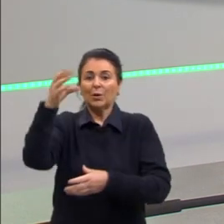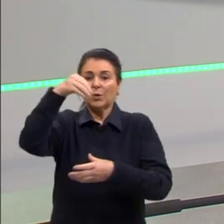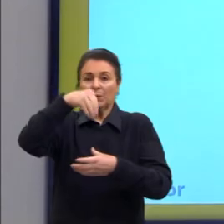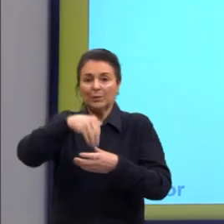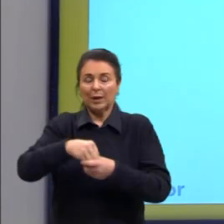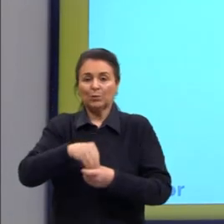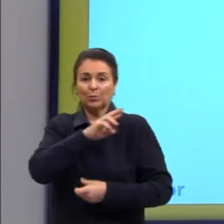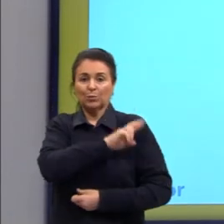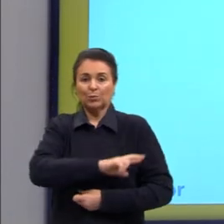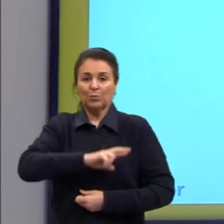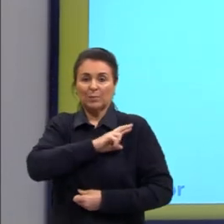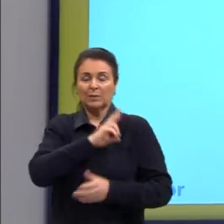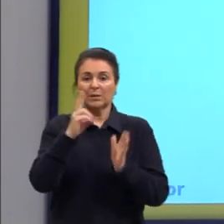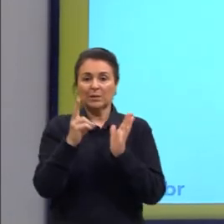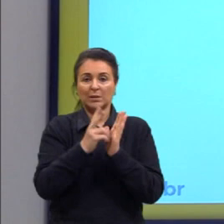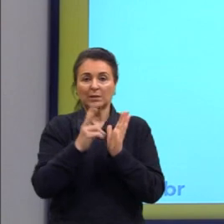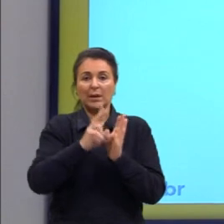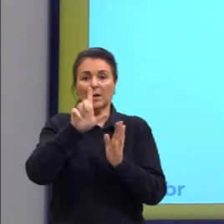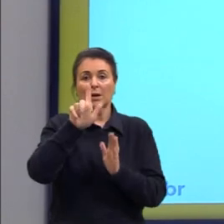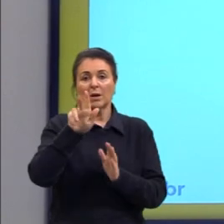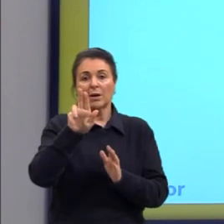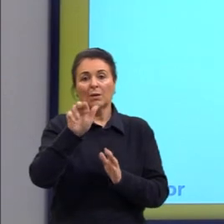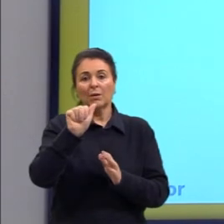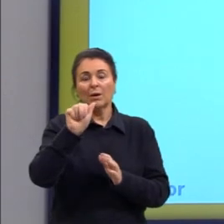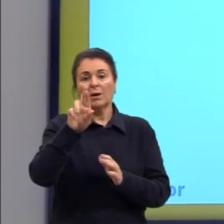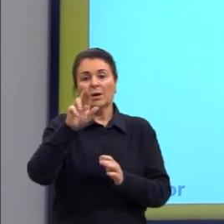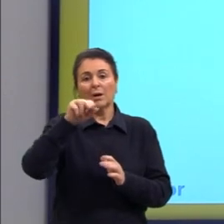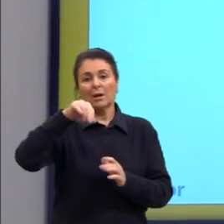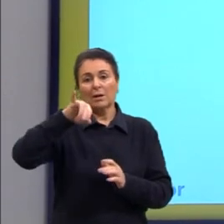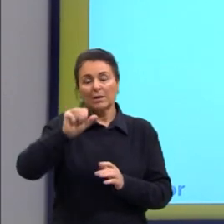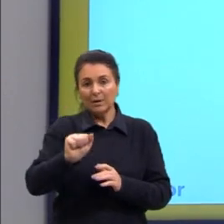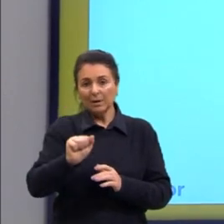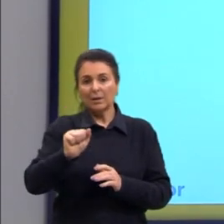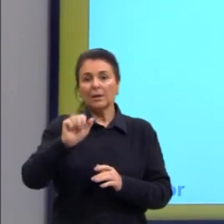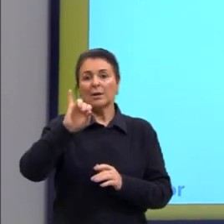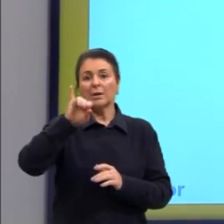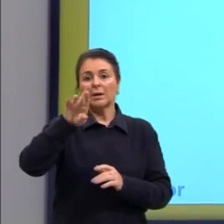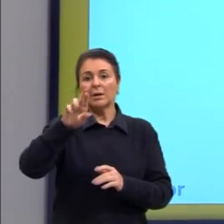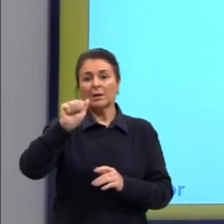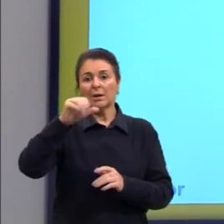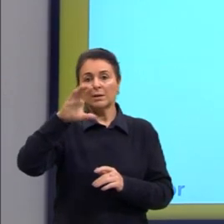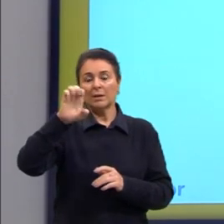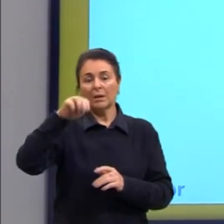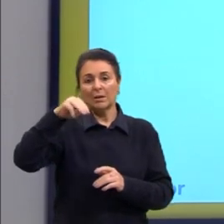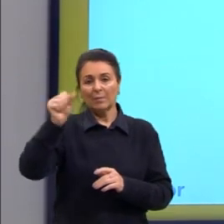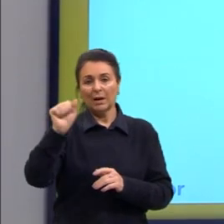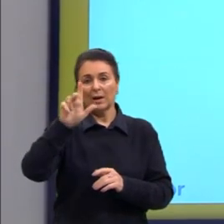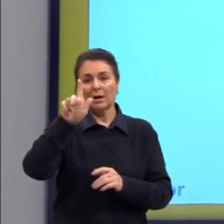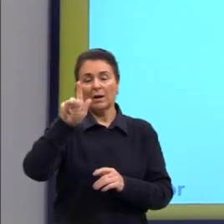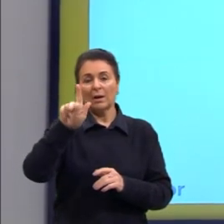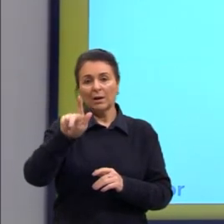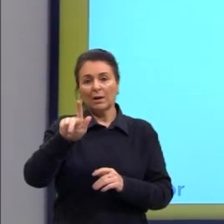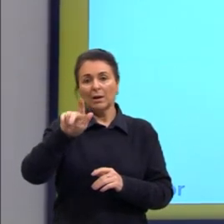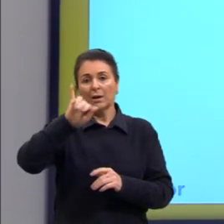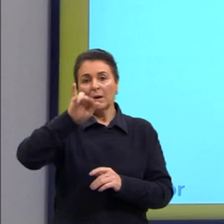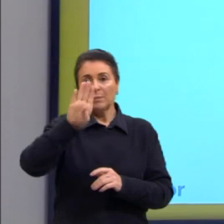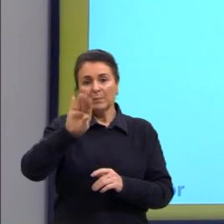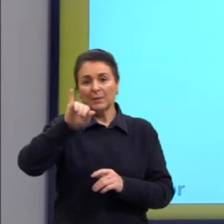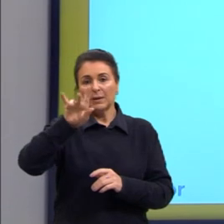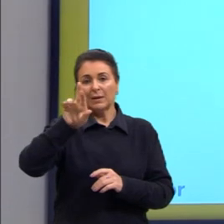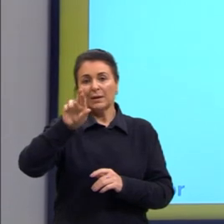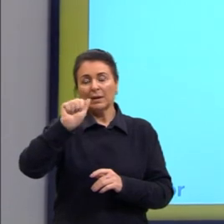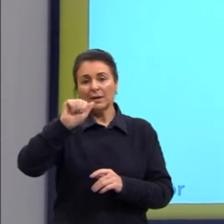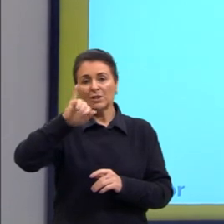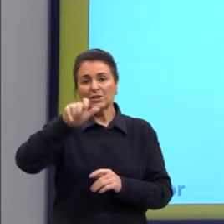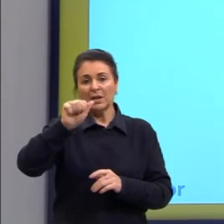dos romances indianistas nós temos O Guarani Iracema e Ubirajara dentro dos romances históricos temos As